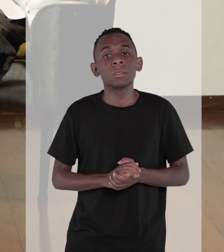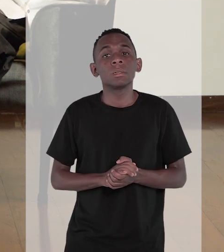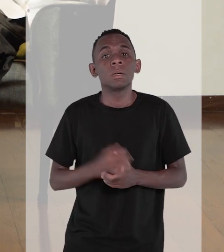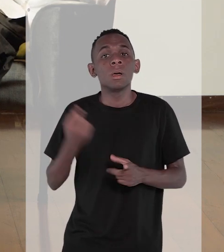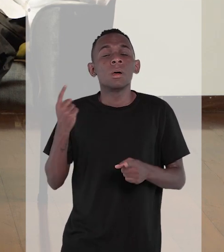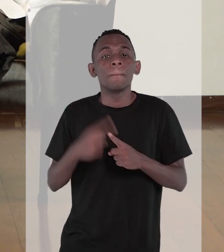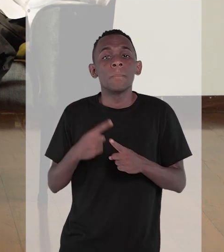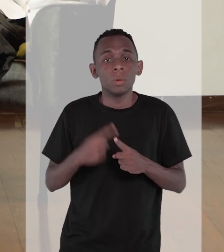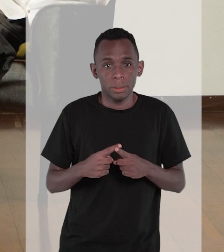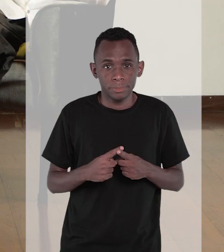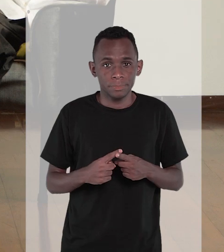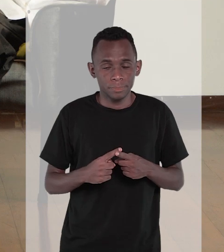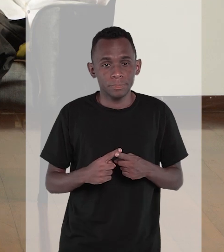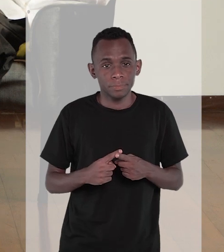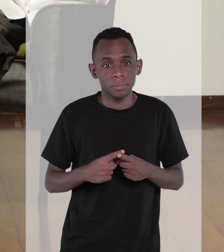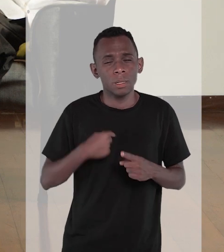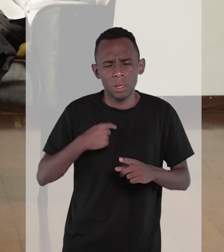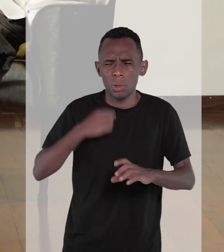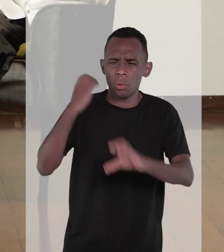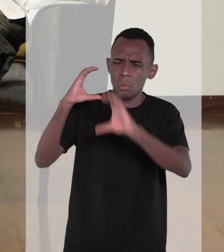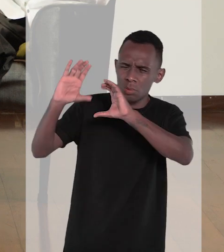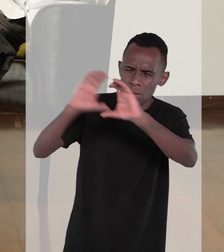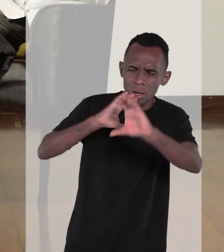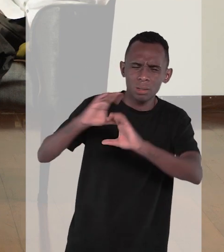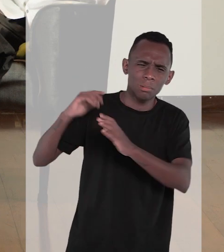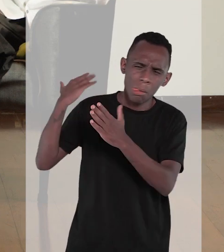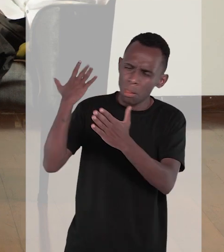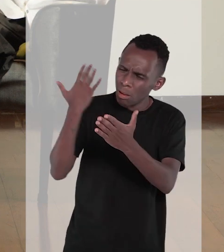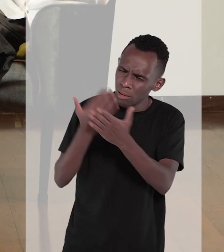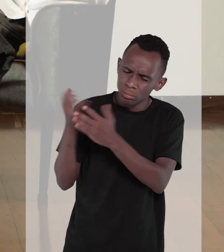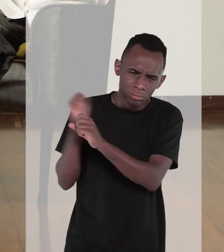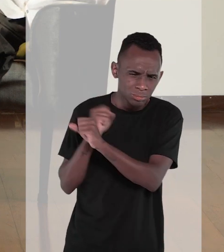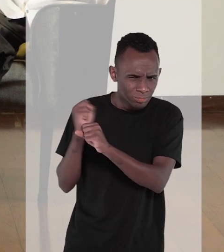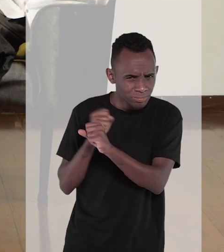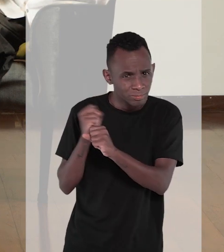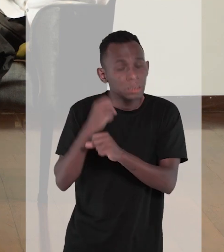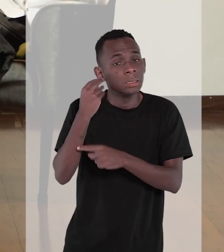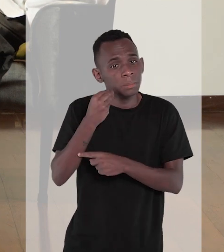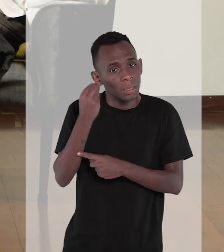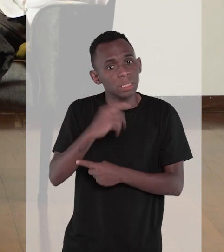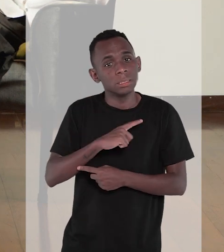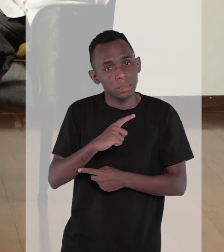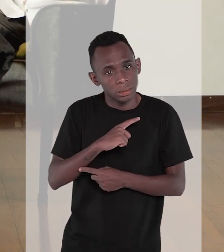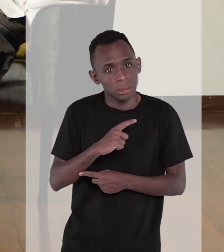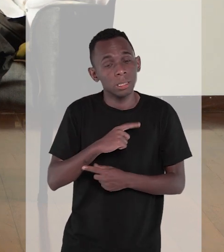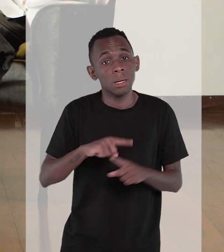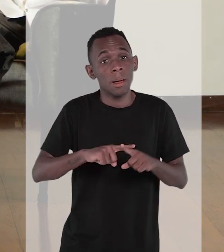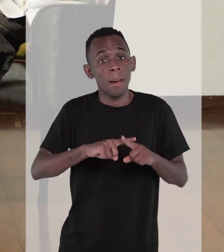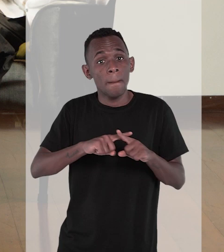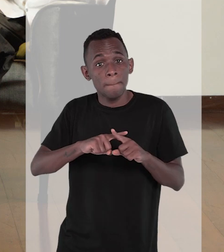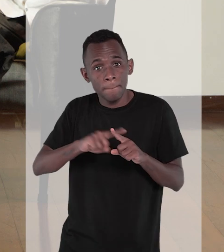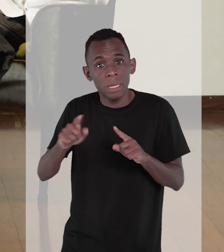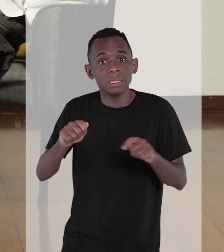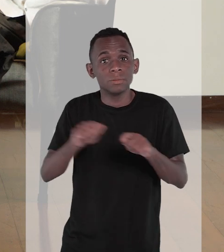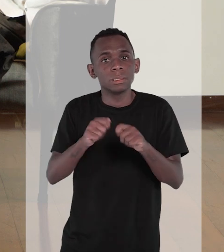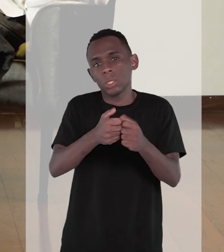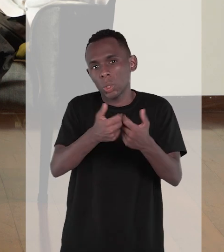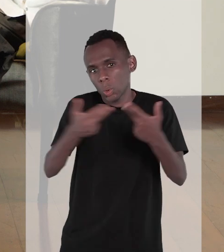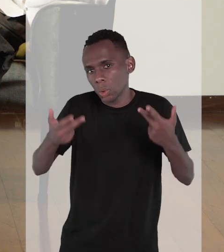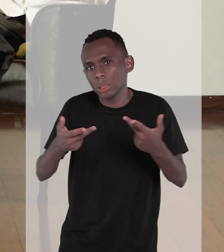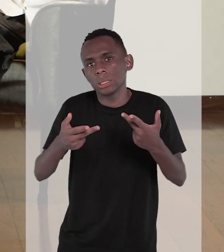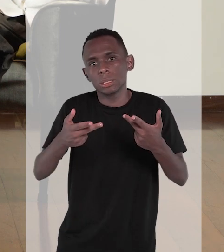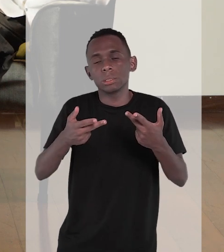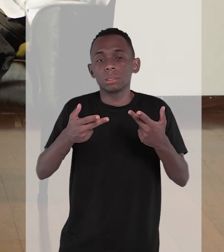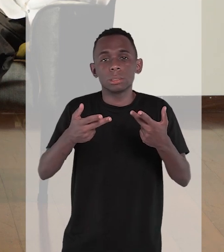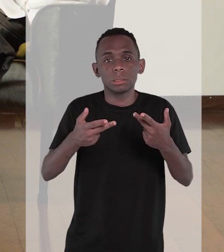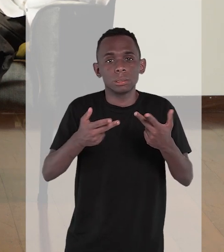você, porque eu canto há muito tempo, eu faço coisas há muito tempo, e o fato de eu ficar fazendo